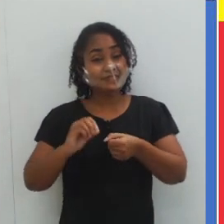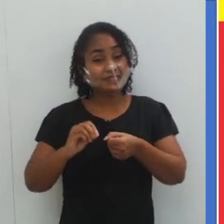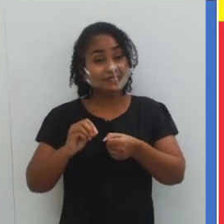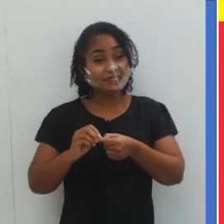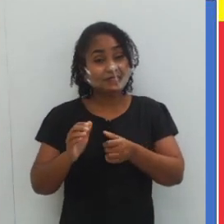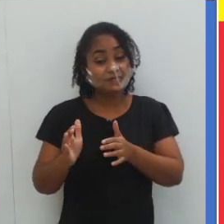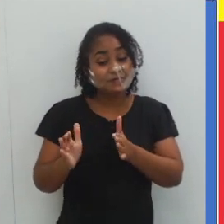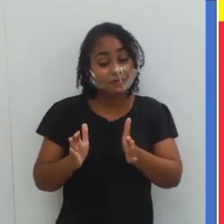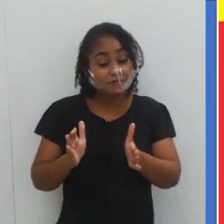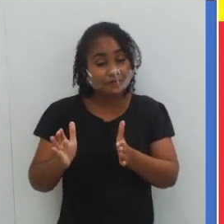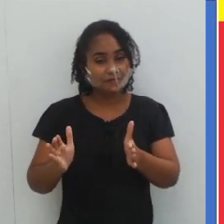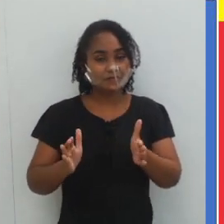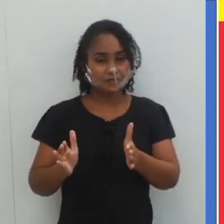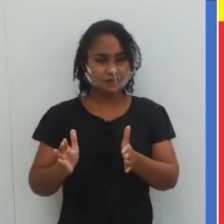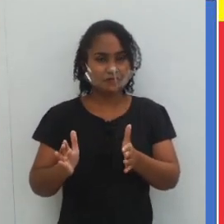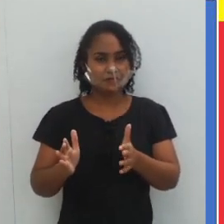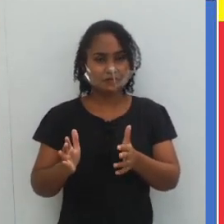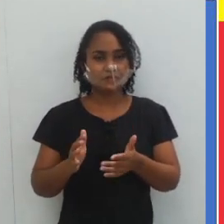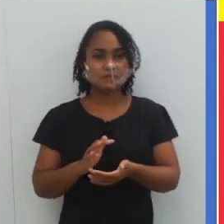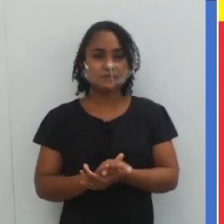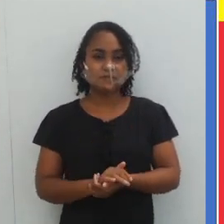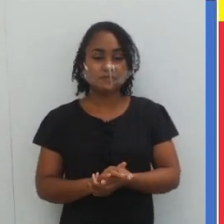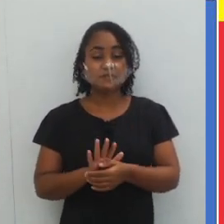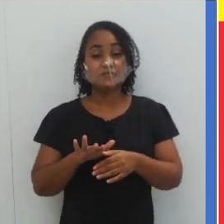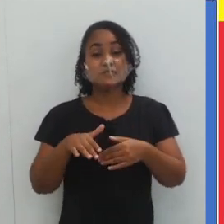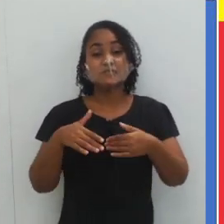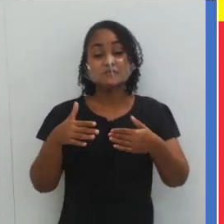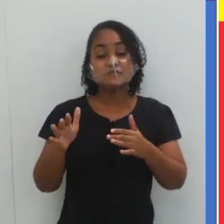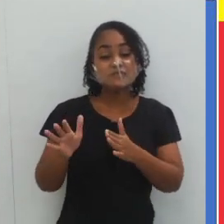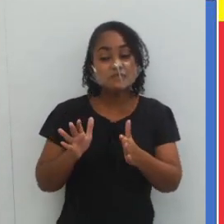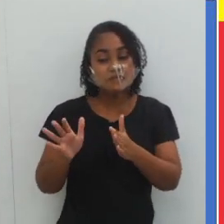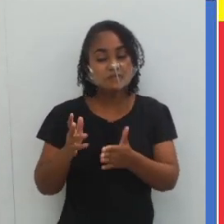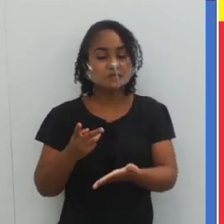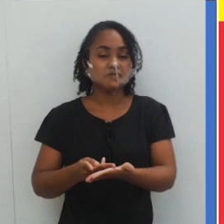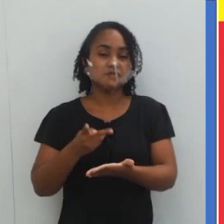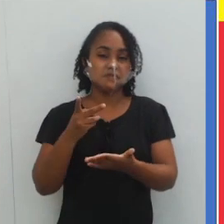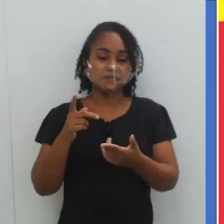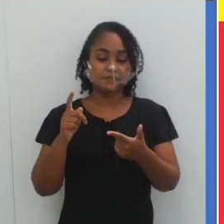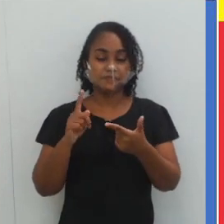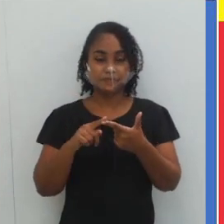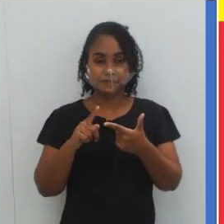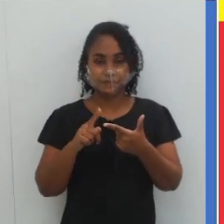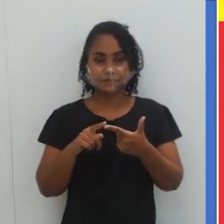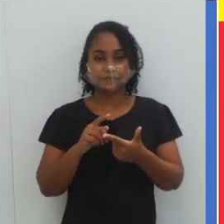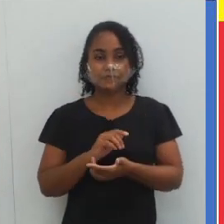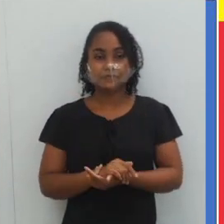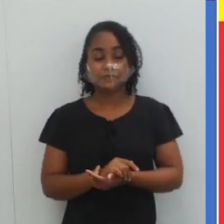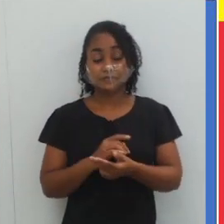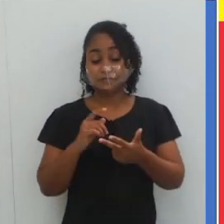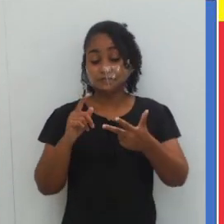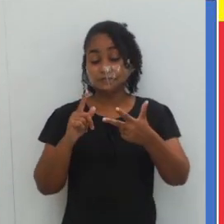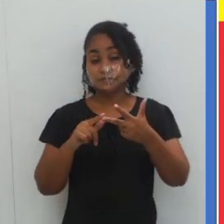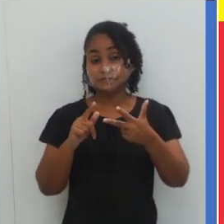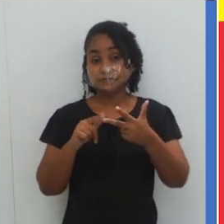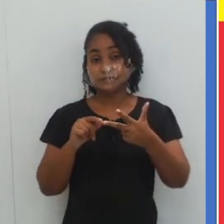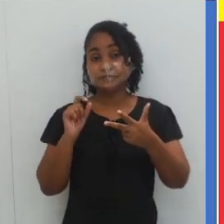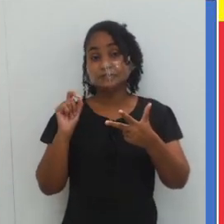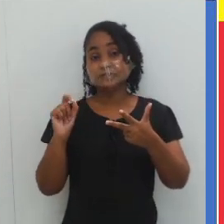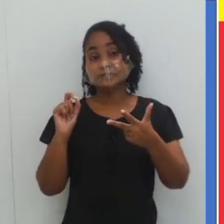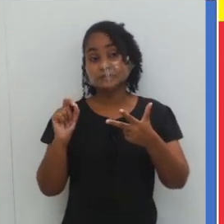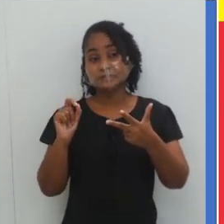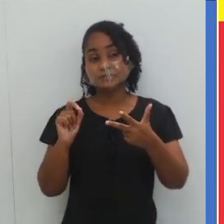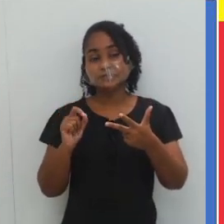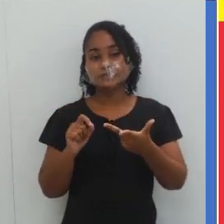estava fazendo enquanto? O que você estava fazendo enquanto uma outra coisa aconteceu? E o